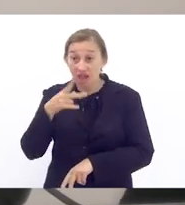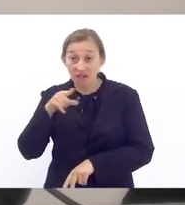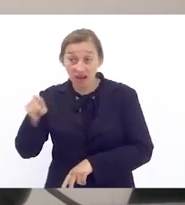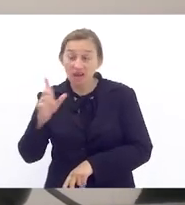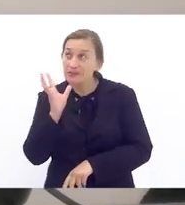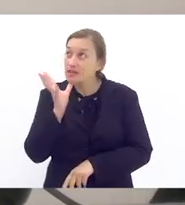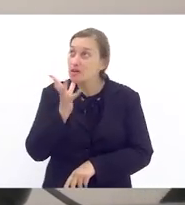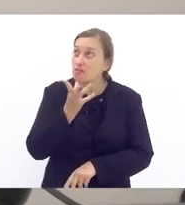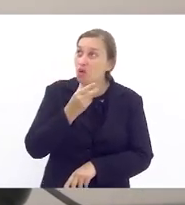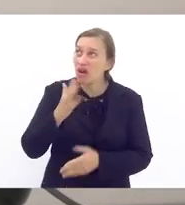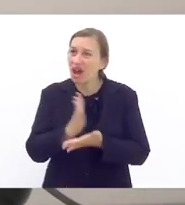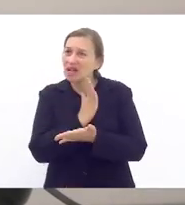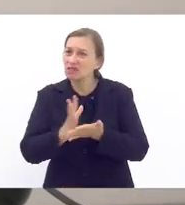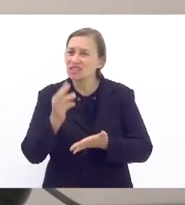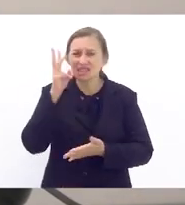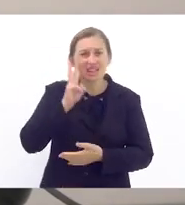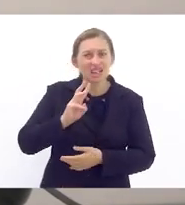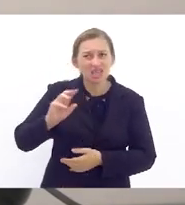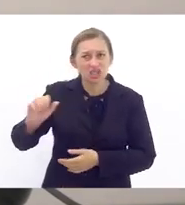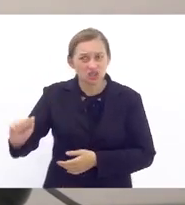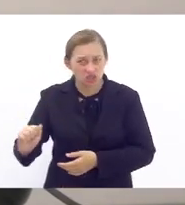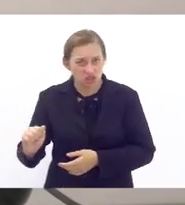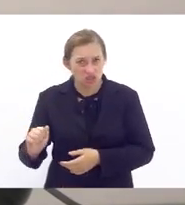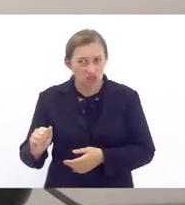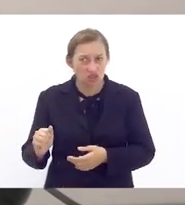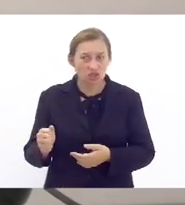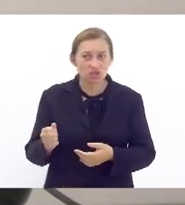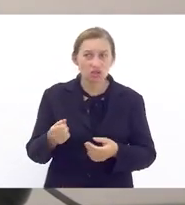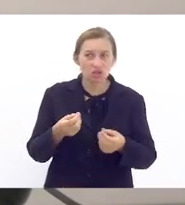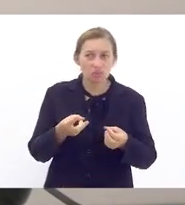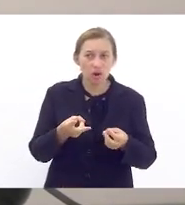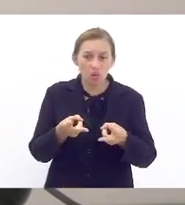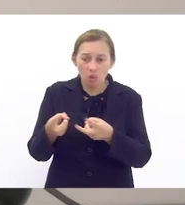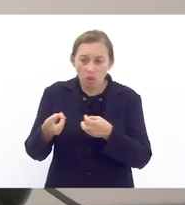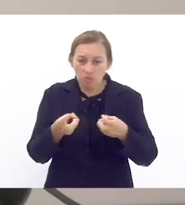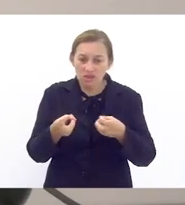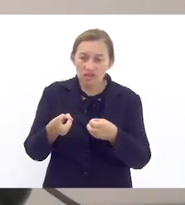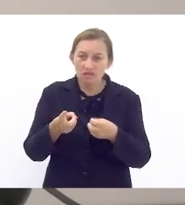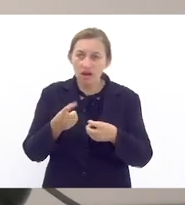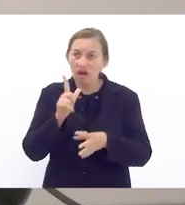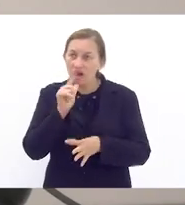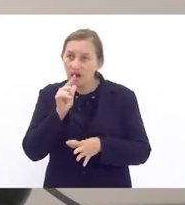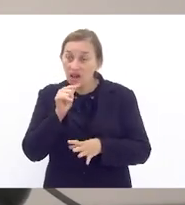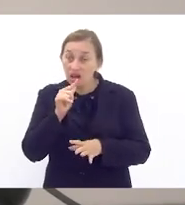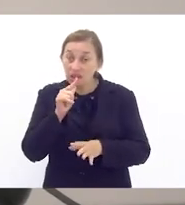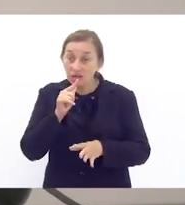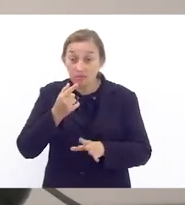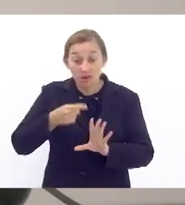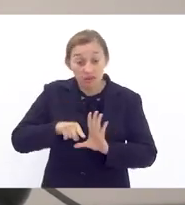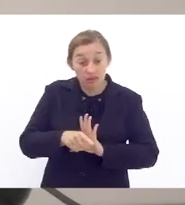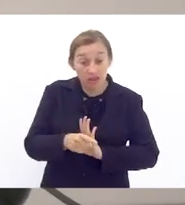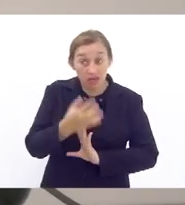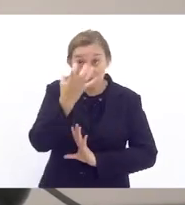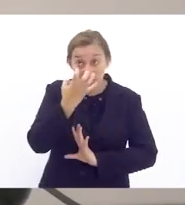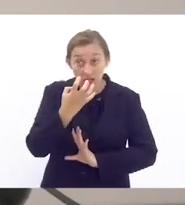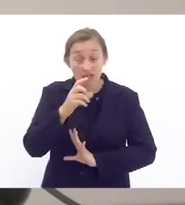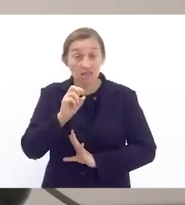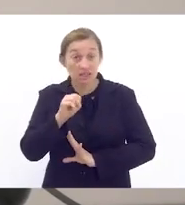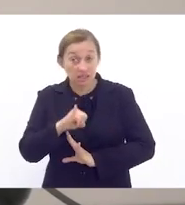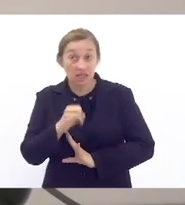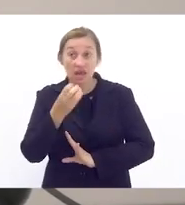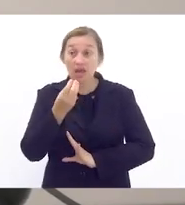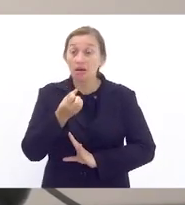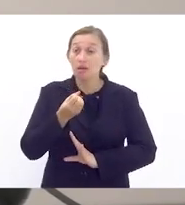demora, às vezes, 3 dias numa cultura de água para ser verificado com muita certeza se realmente ela é própria ou